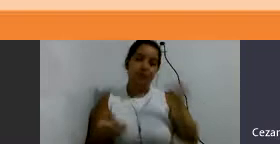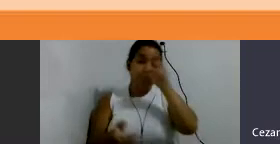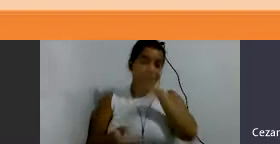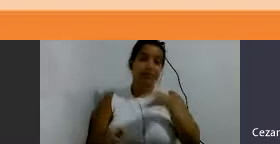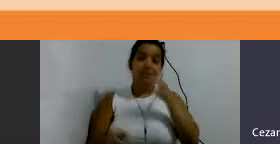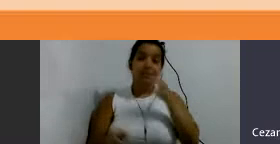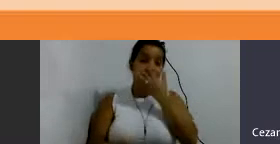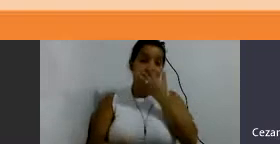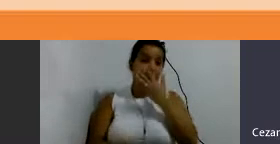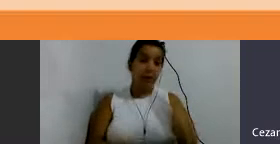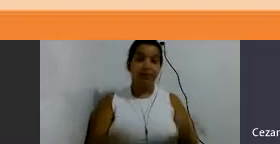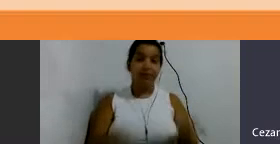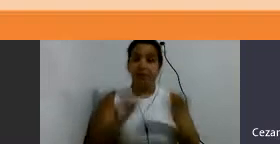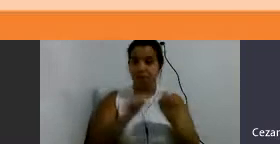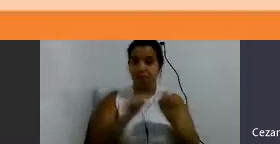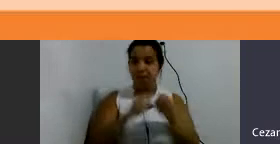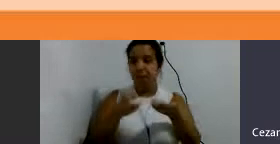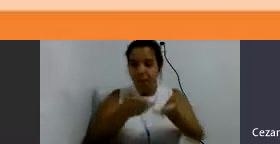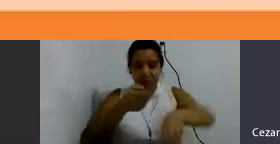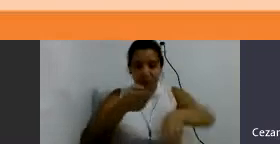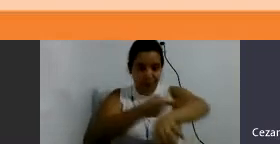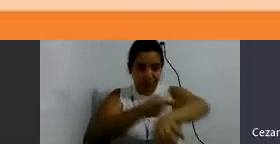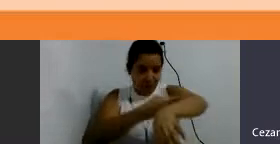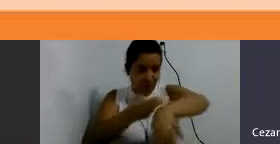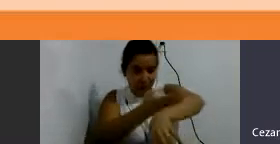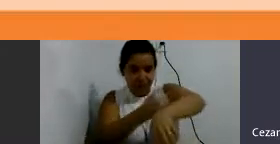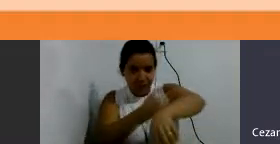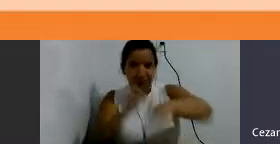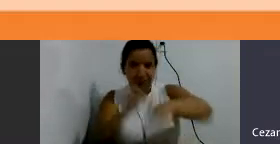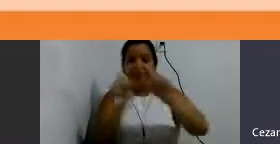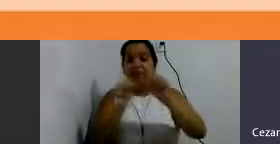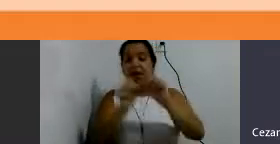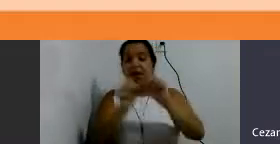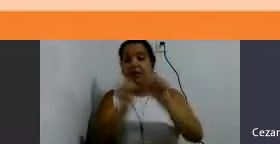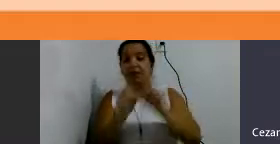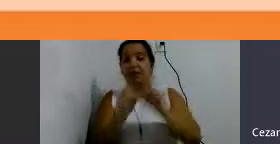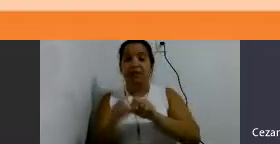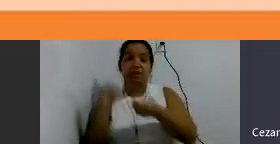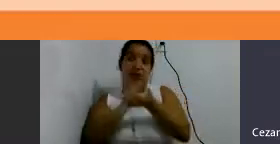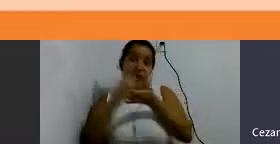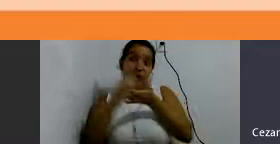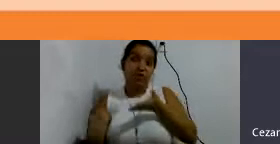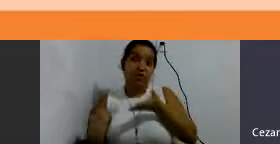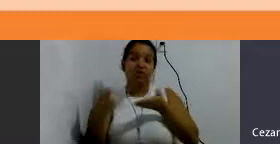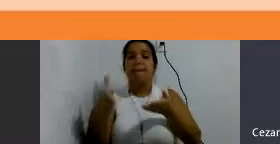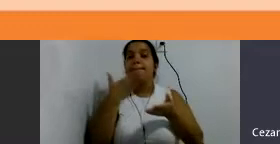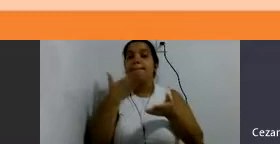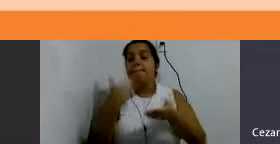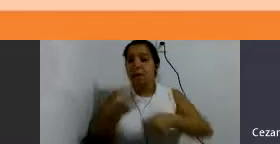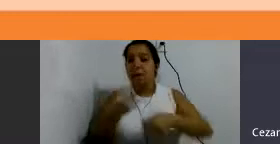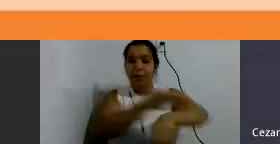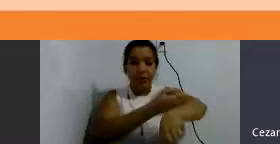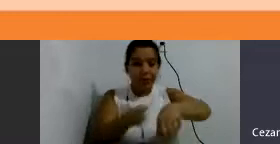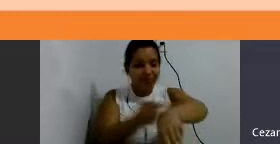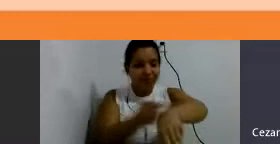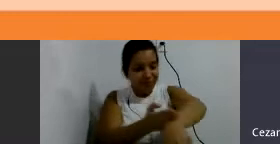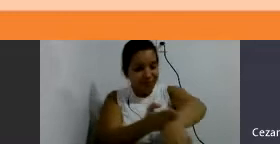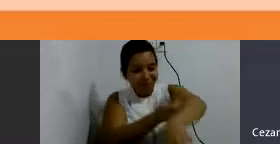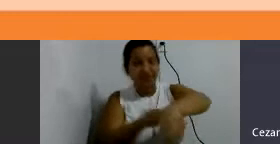gente fazer uma raspagem de uma lesão, uma biópsia, ou fazer uma imunofluorescência. Às vezes, a